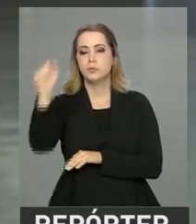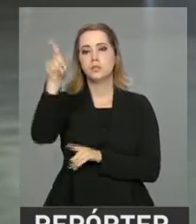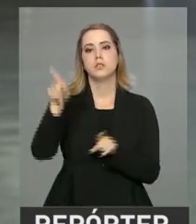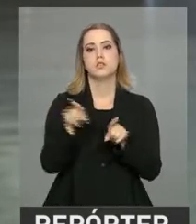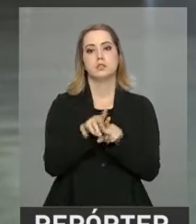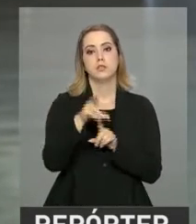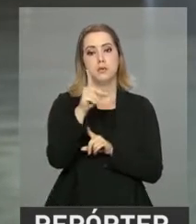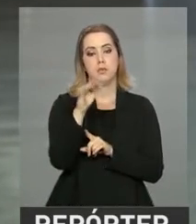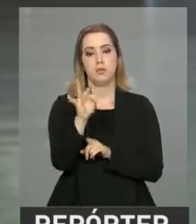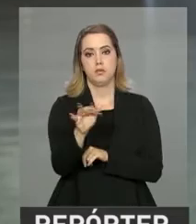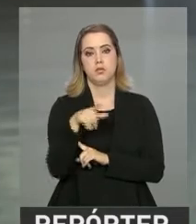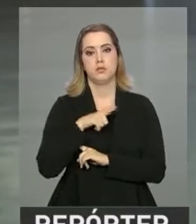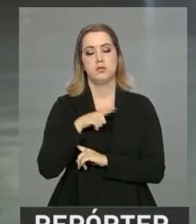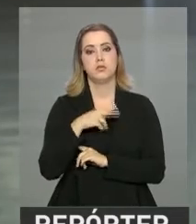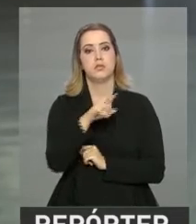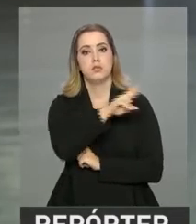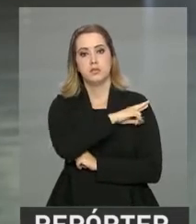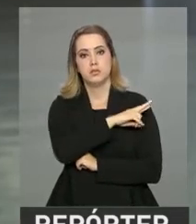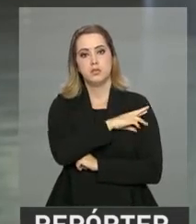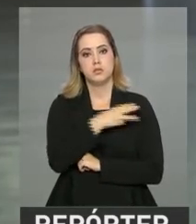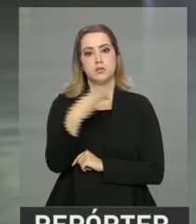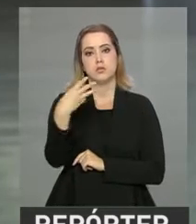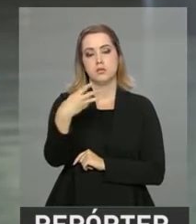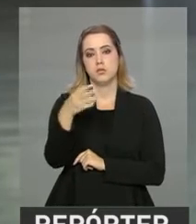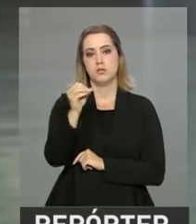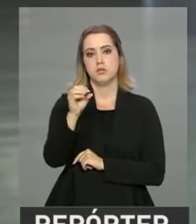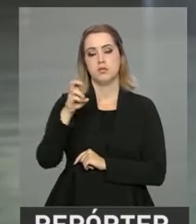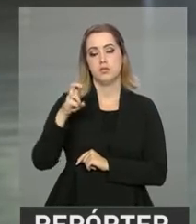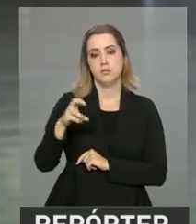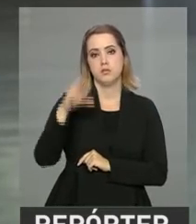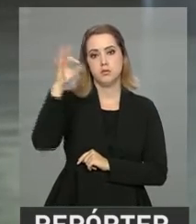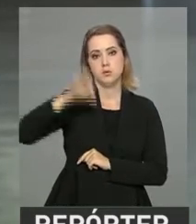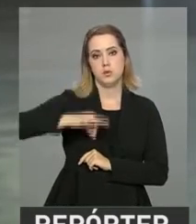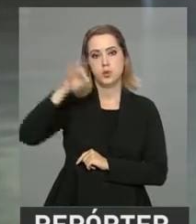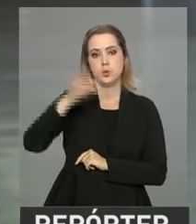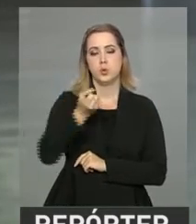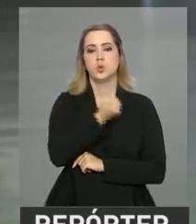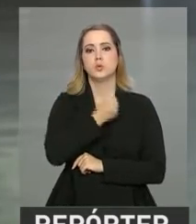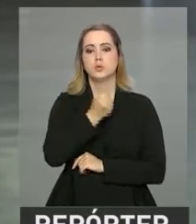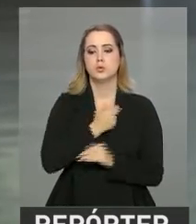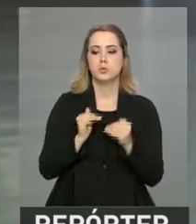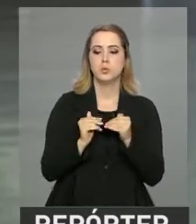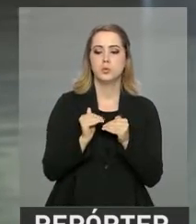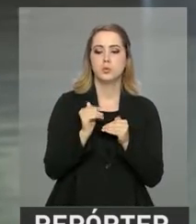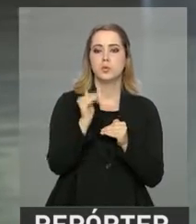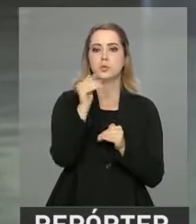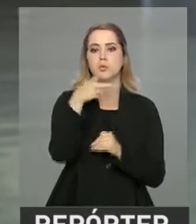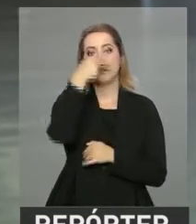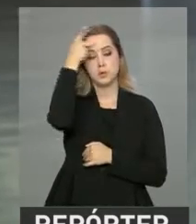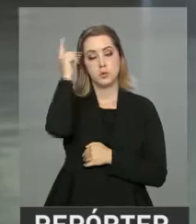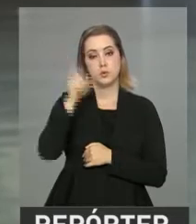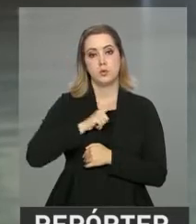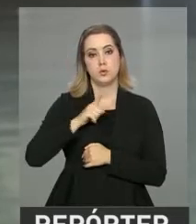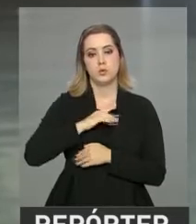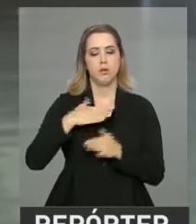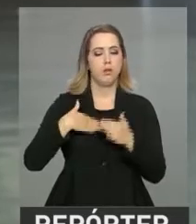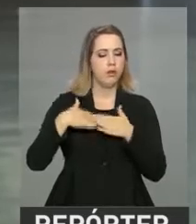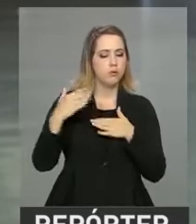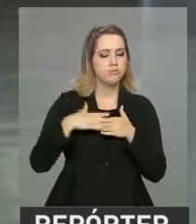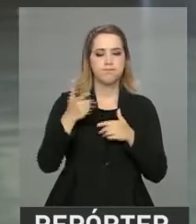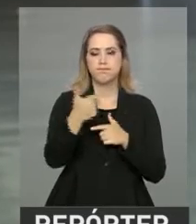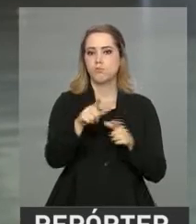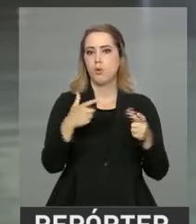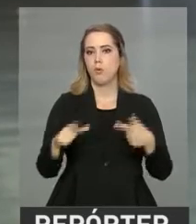e é responsável pelo aumento de 305% no número de matrículas de pessoas com algum tipo de